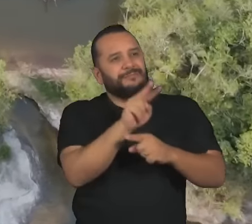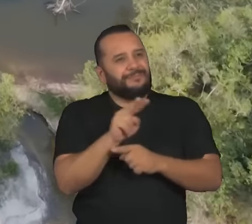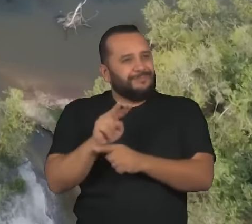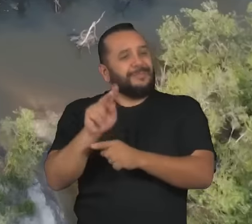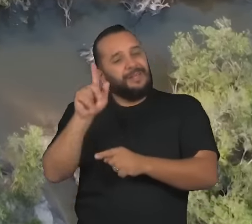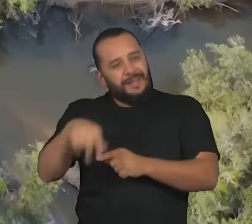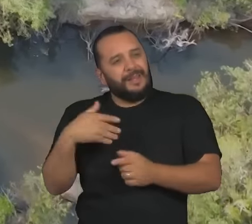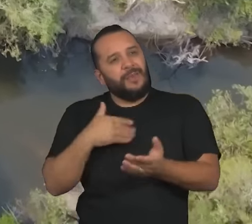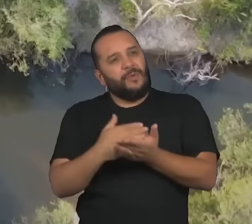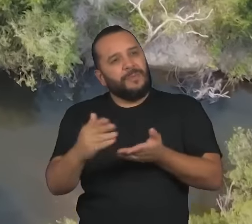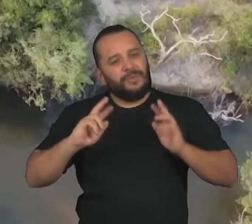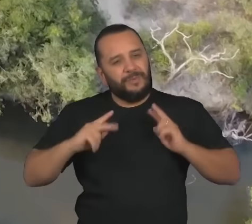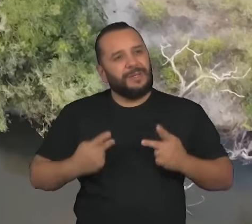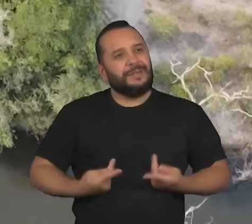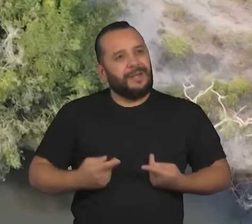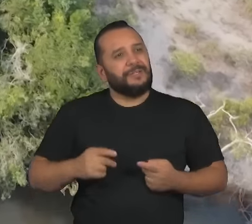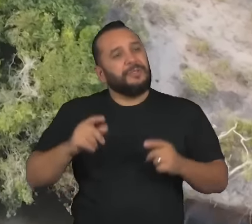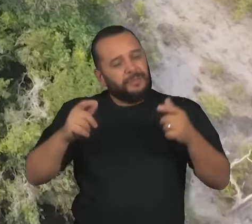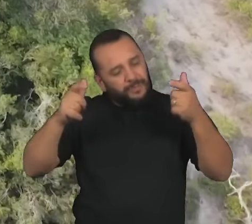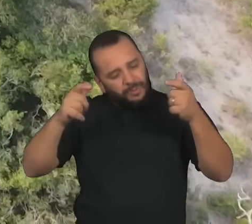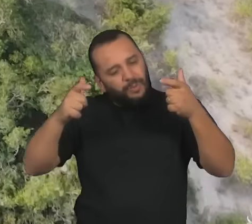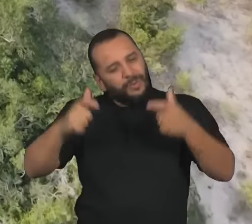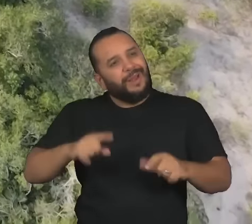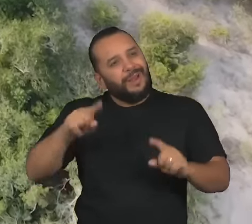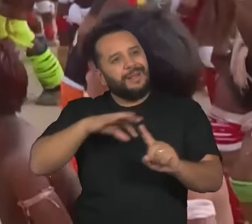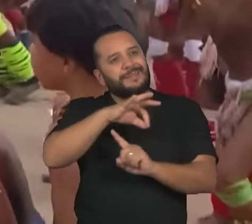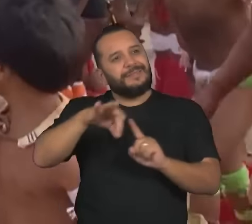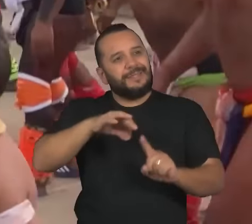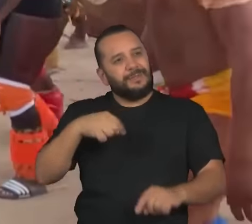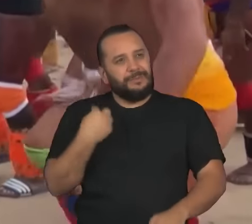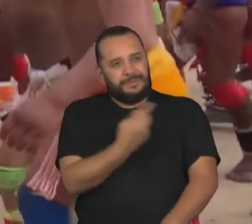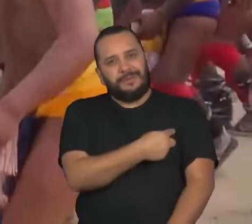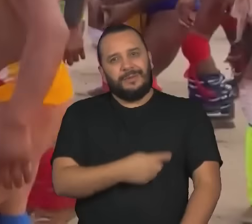É por isso que a gente considera uma sagrada para nós.